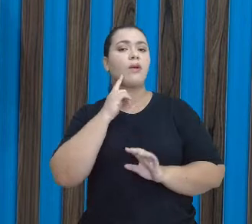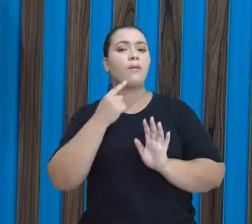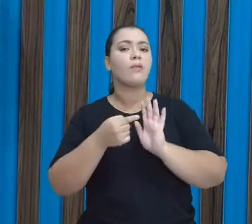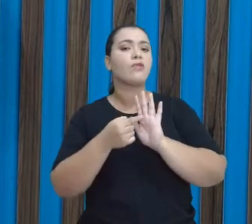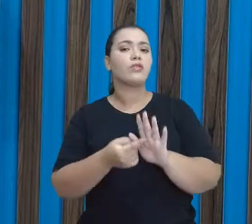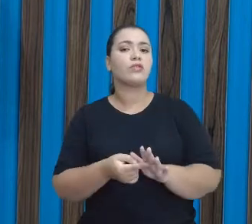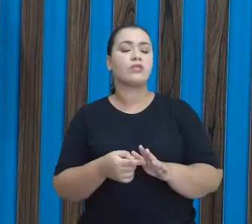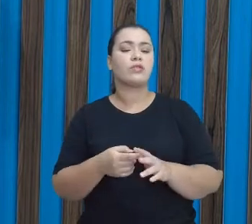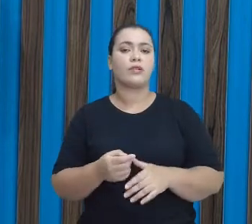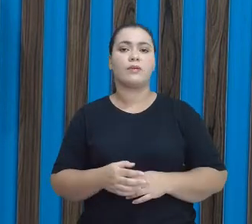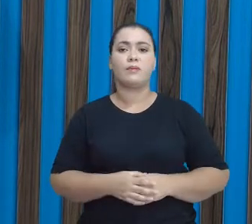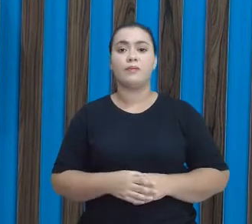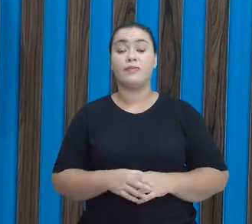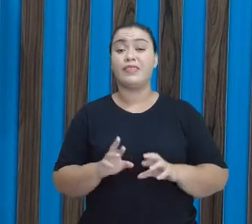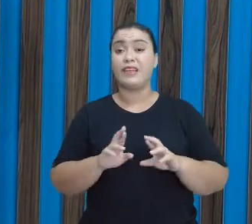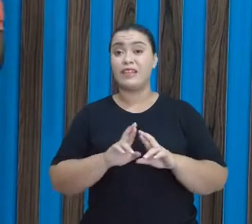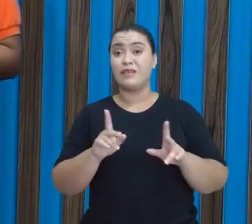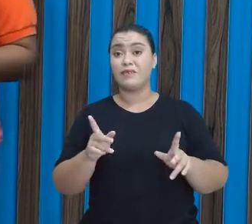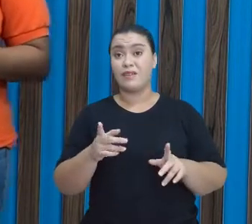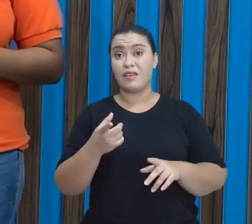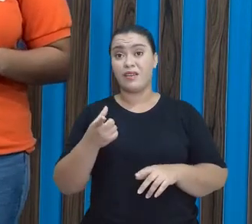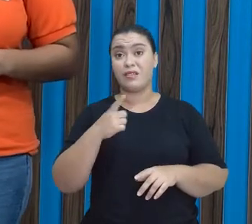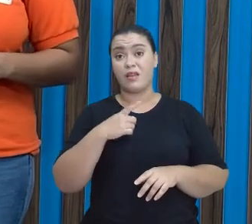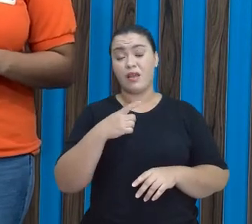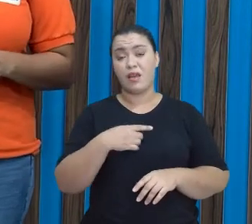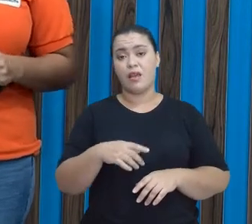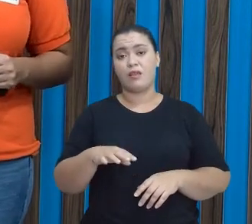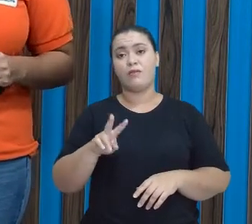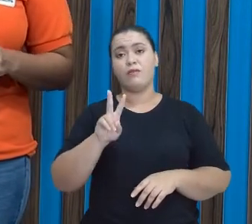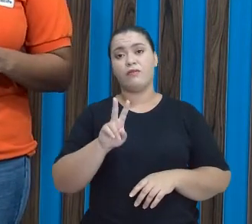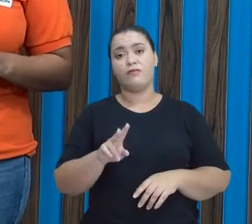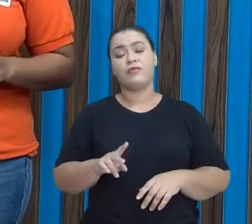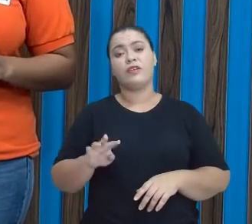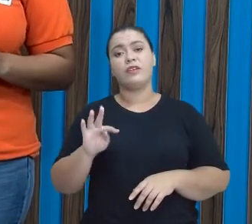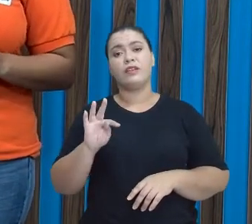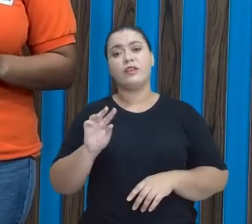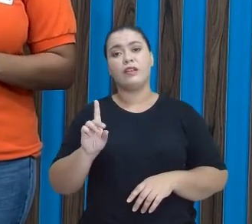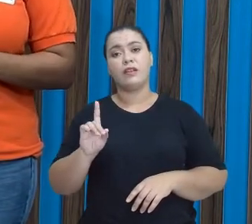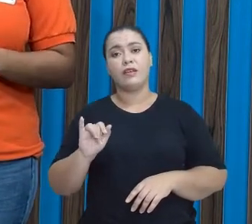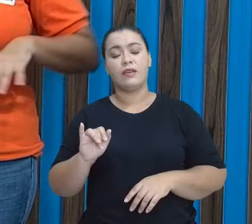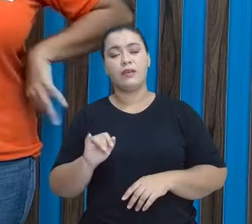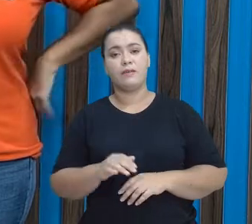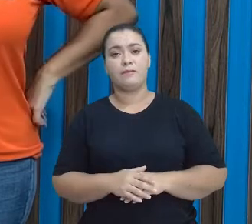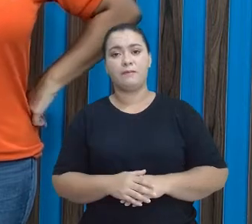exemplos, cujos verbos precisam desse complemento. Joia?